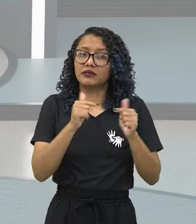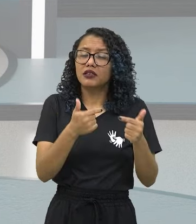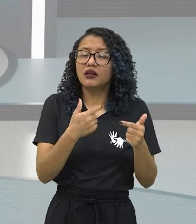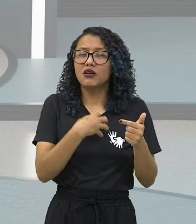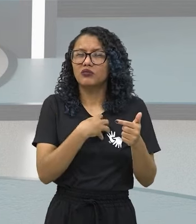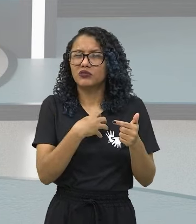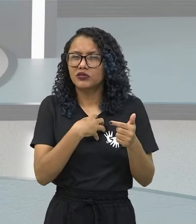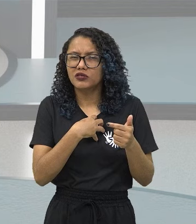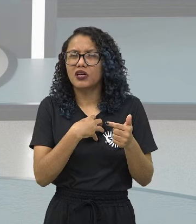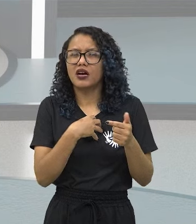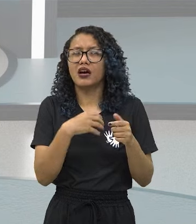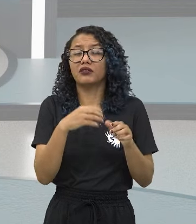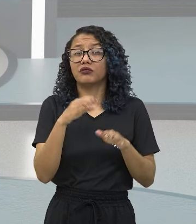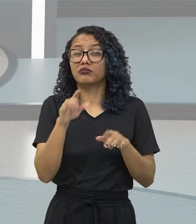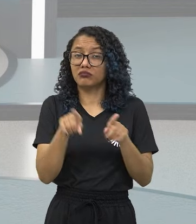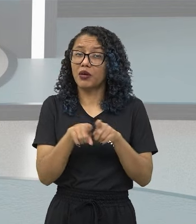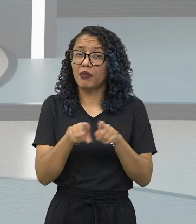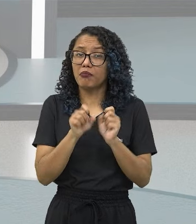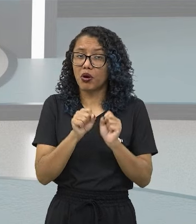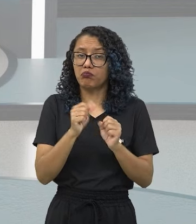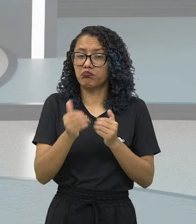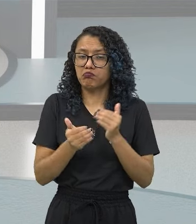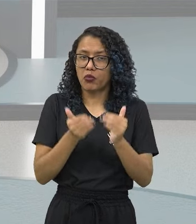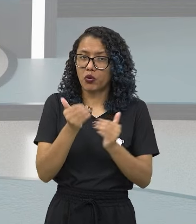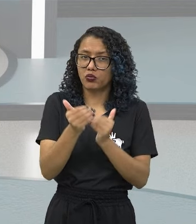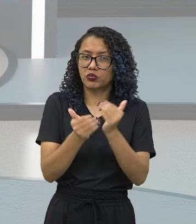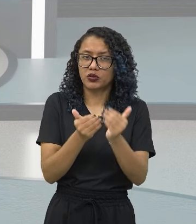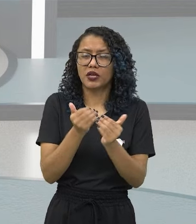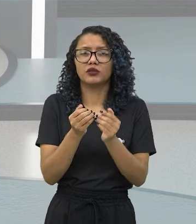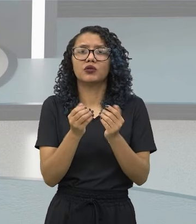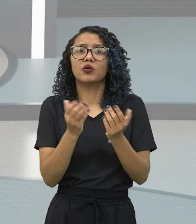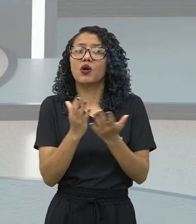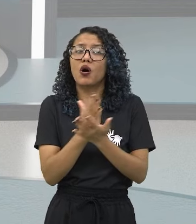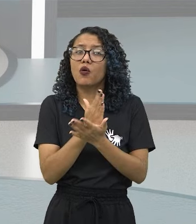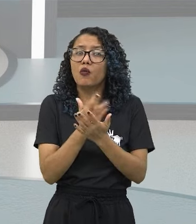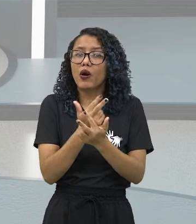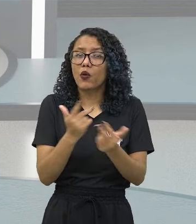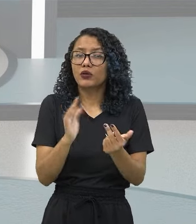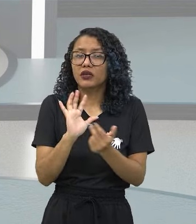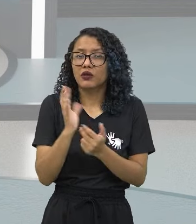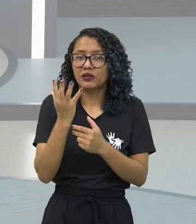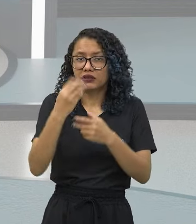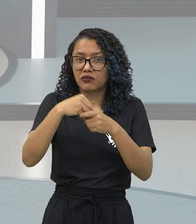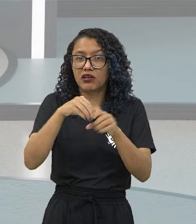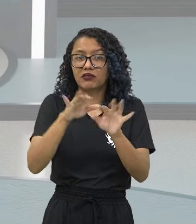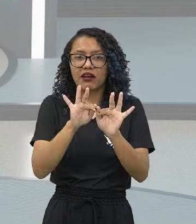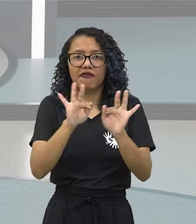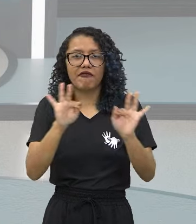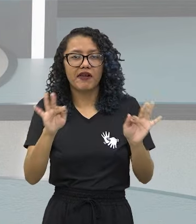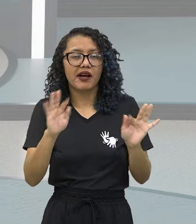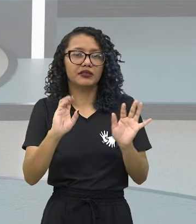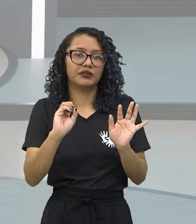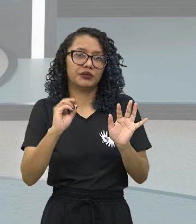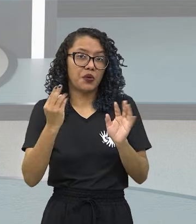estado ou até mesmo um processo, né, do que está acontecendo dentro de uma frase, dentro